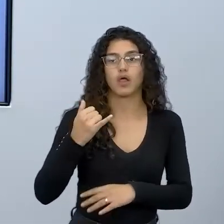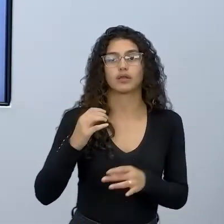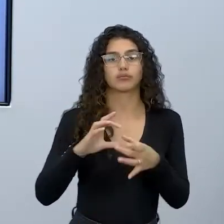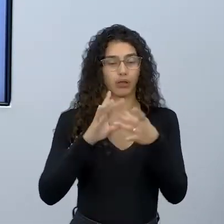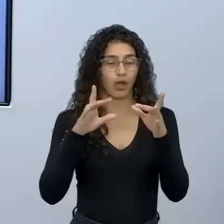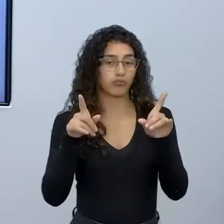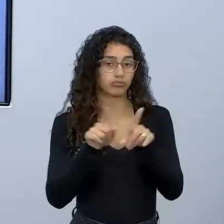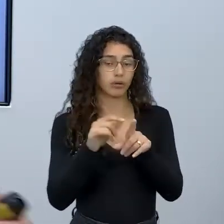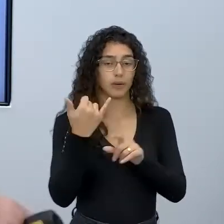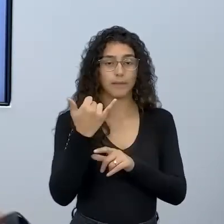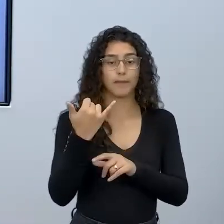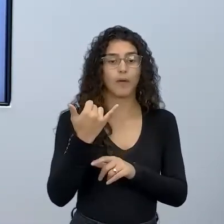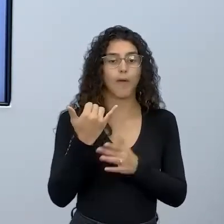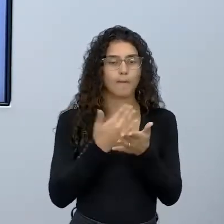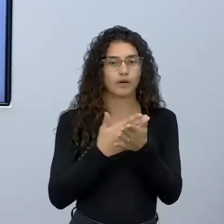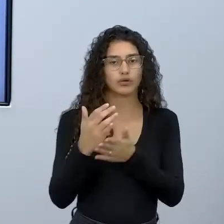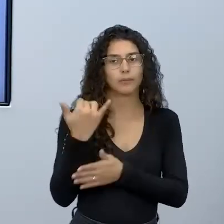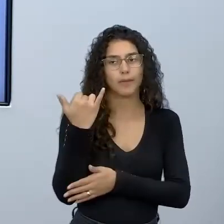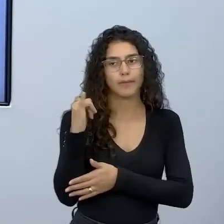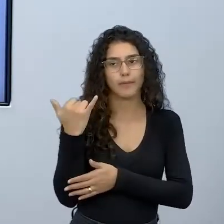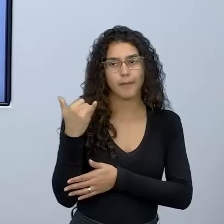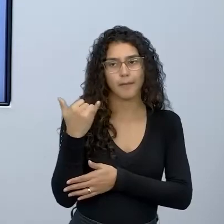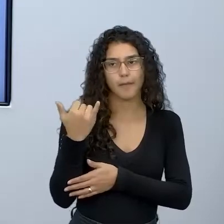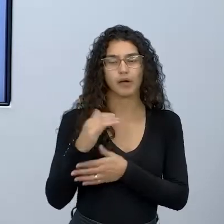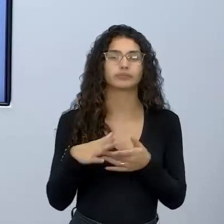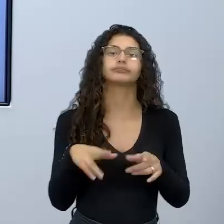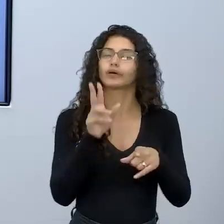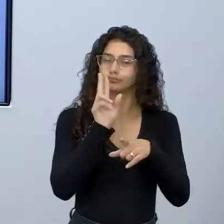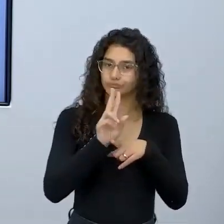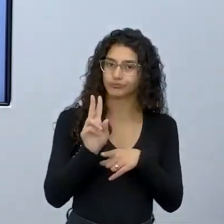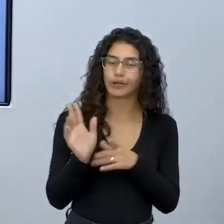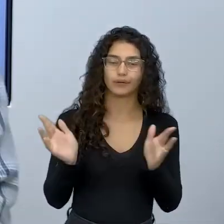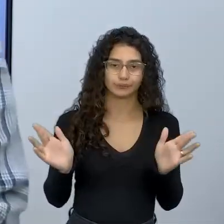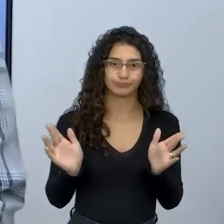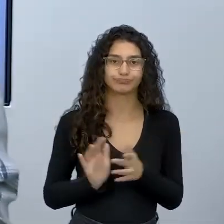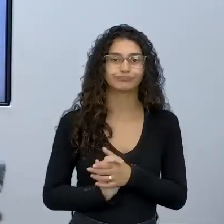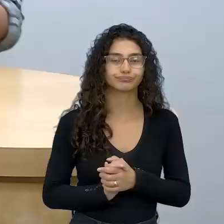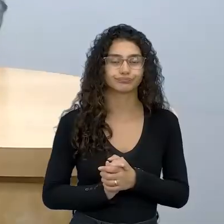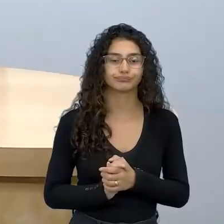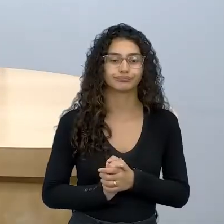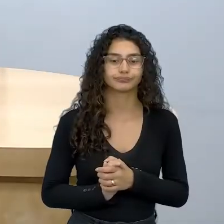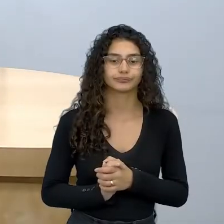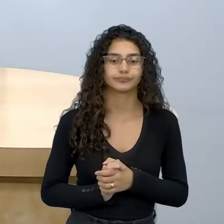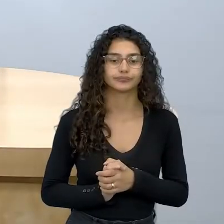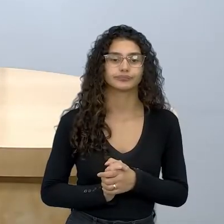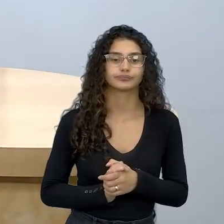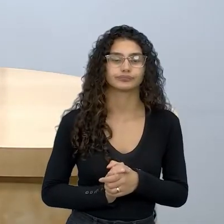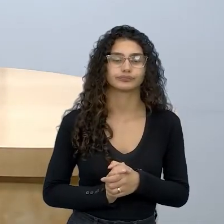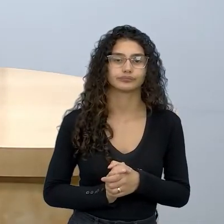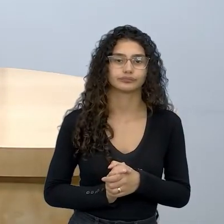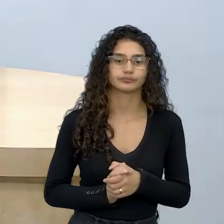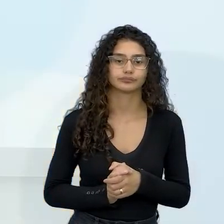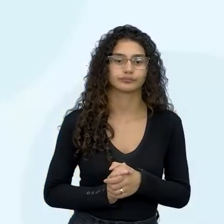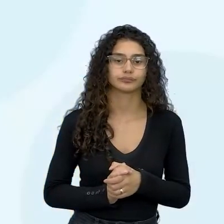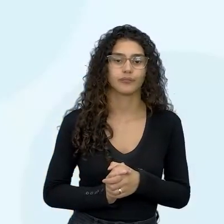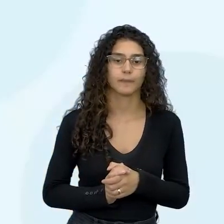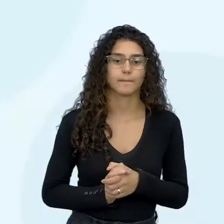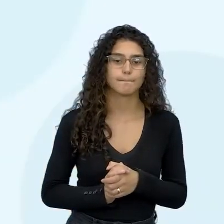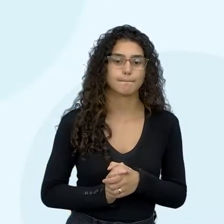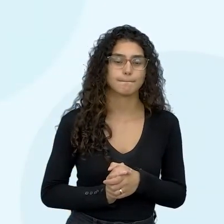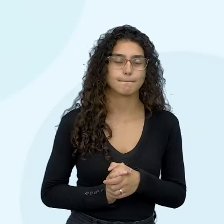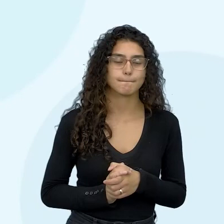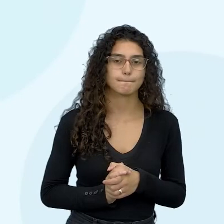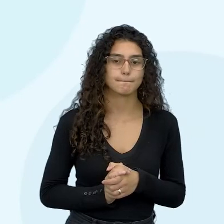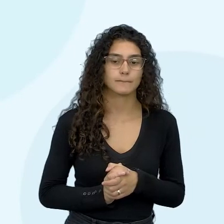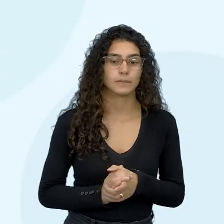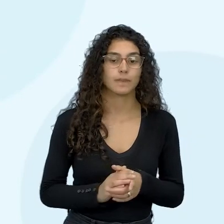ligado aqui e começou a tocar, né? Então, toma cuidado com isso aí, tá? E também,